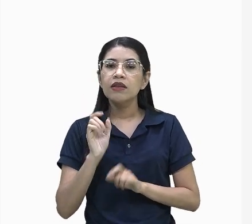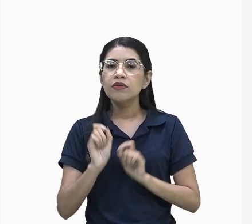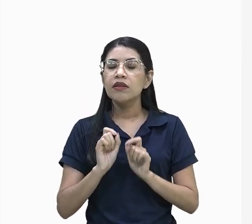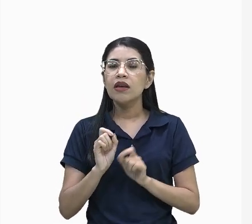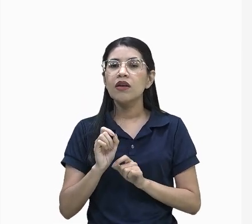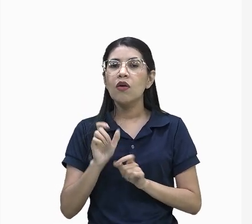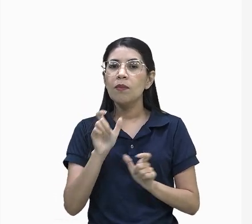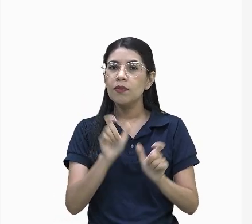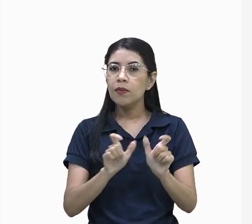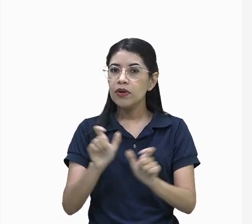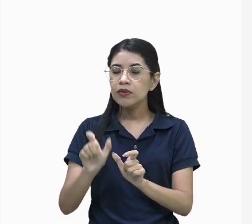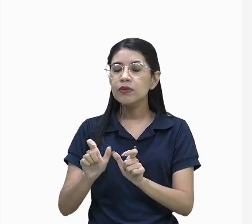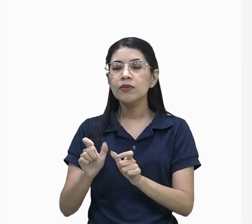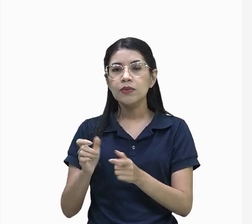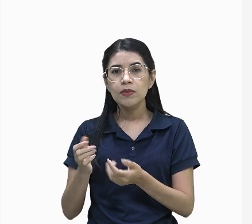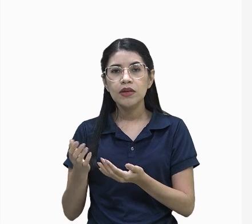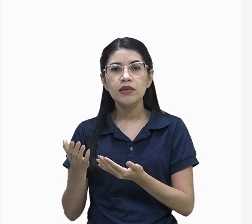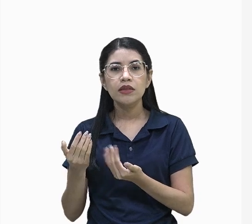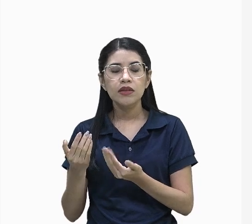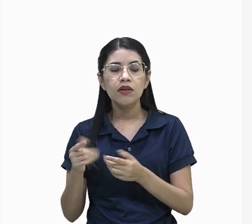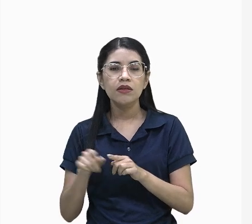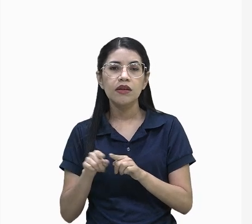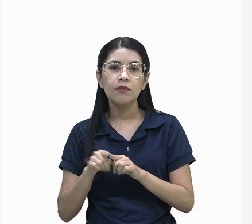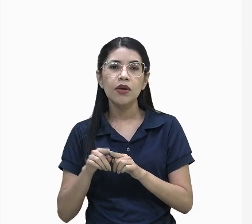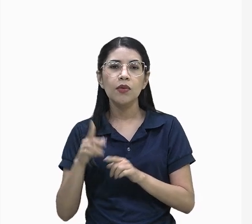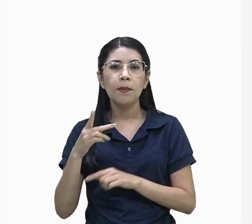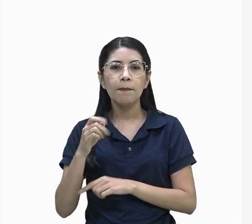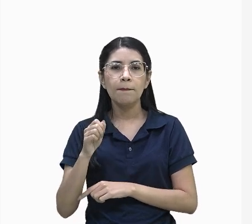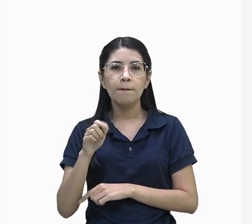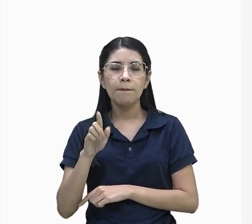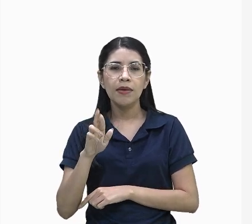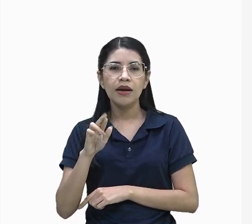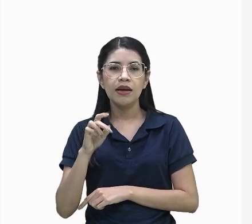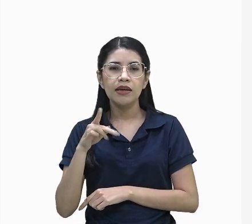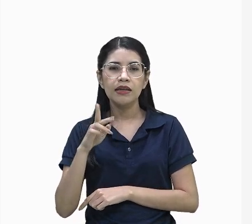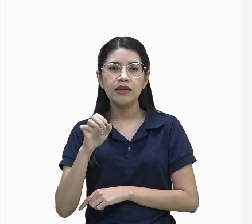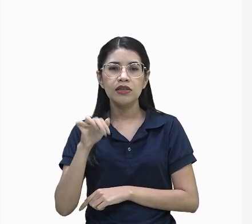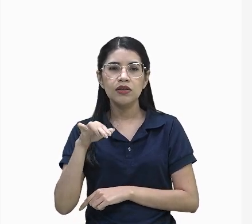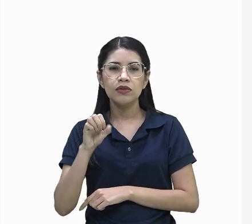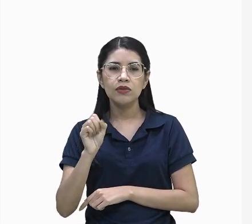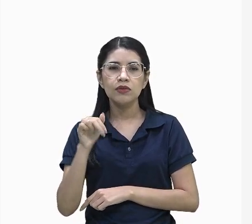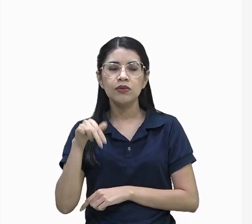situações bem diferentes. Parkinson também é